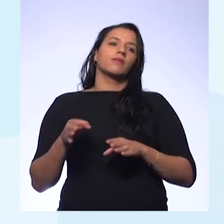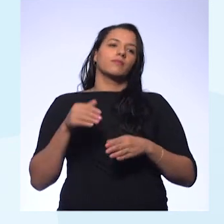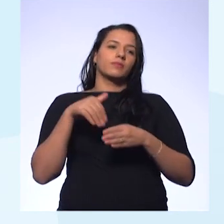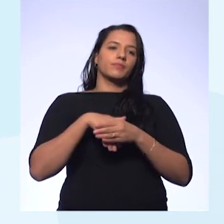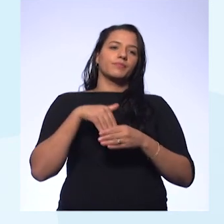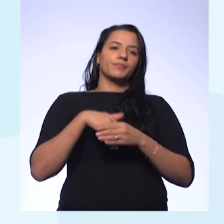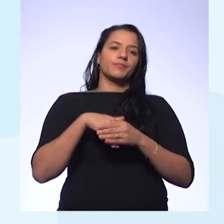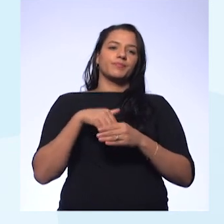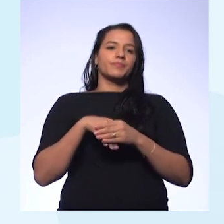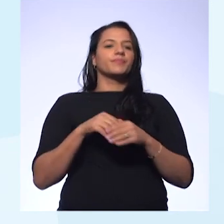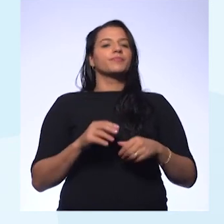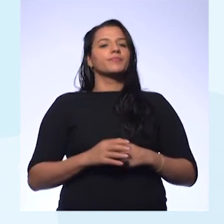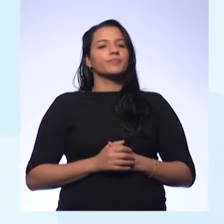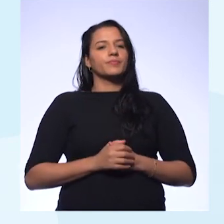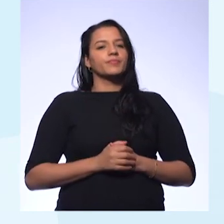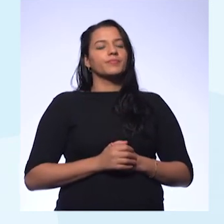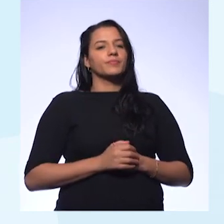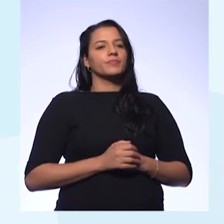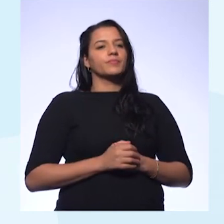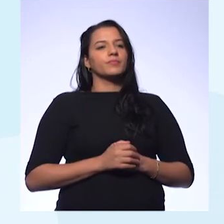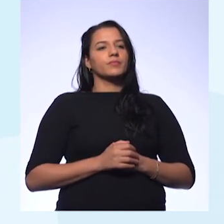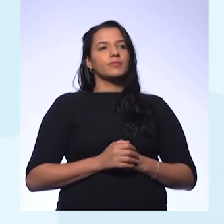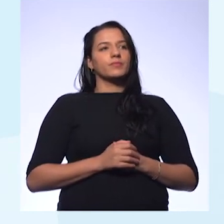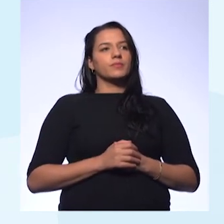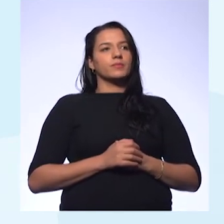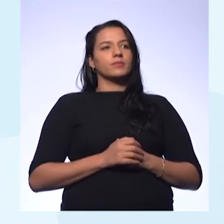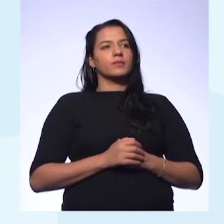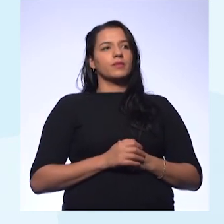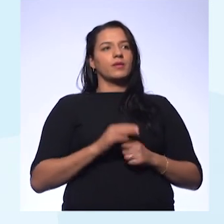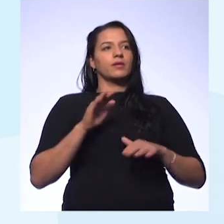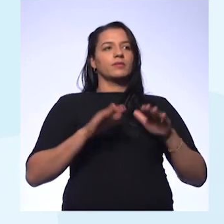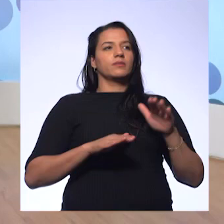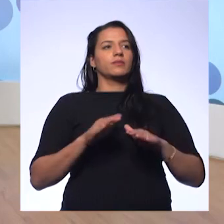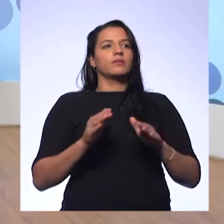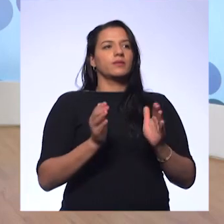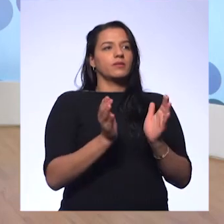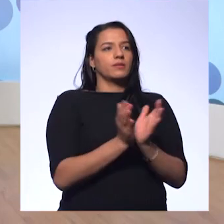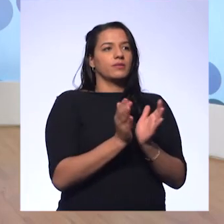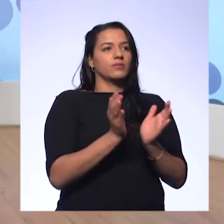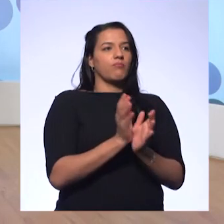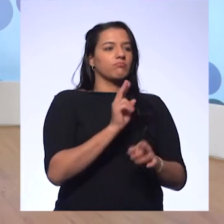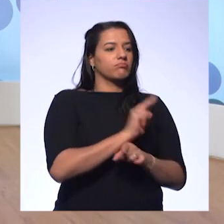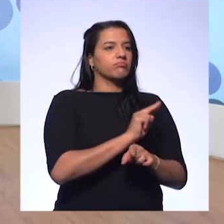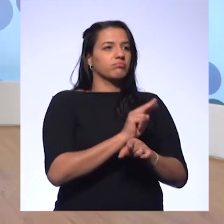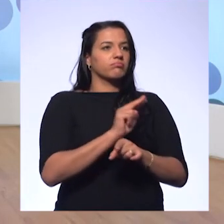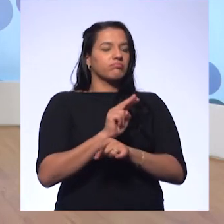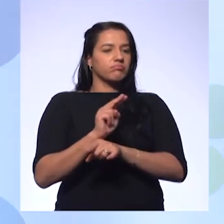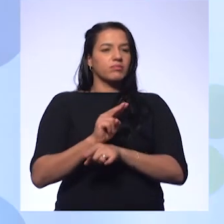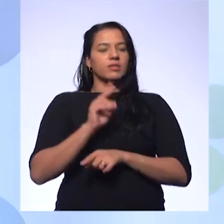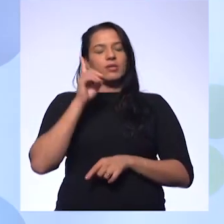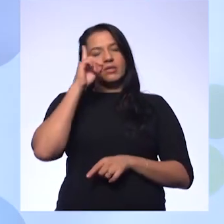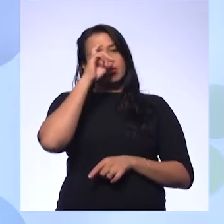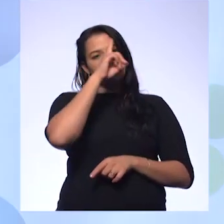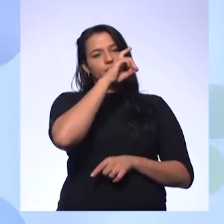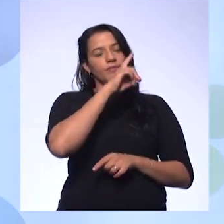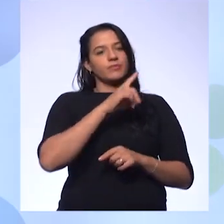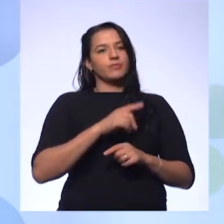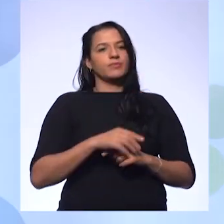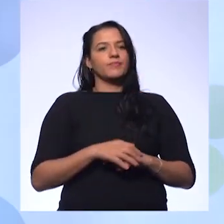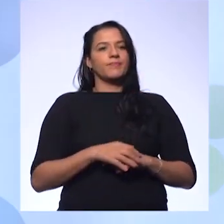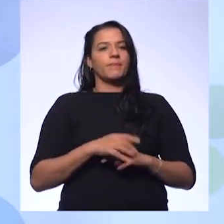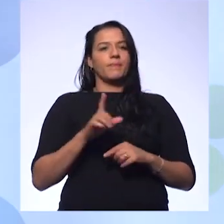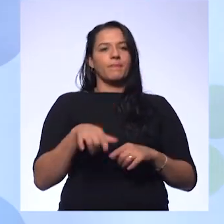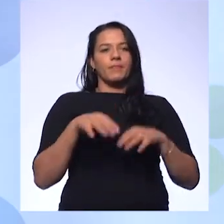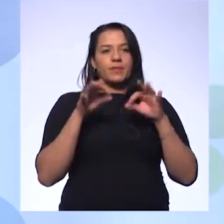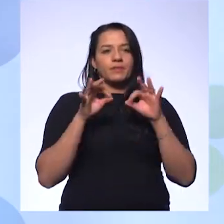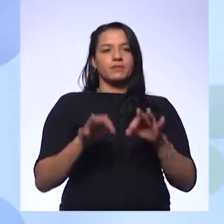eram os próprios partidos políticos, né? Quase como colocar a raposa para vigiar o galinheiro, né? Então fica muito complicado você garantir